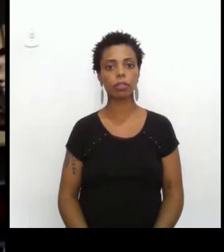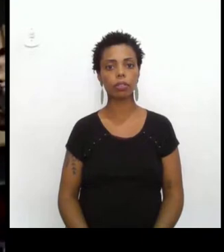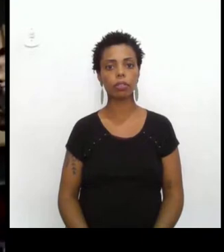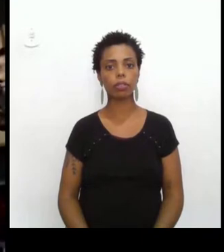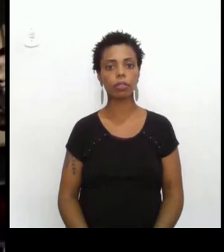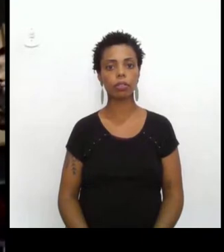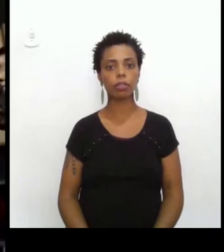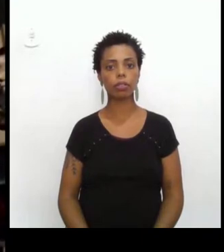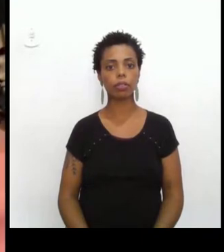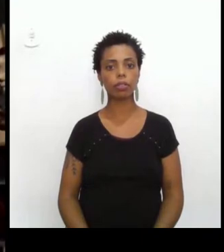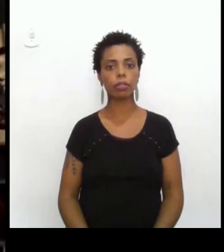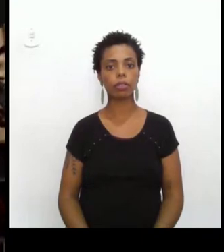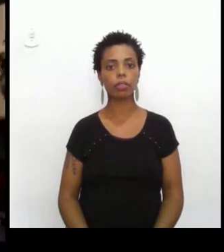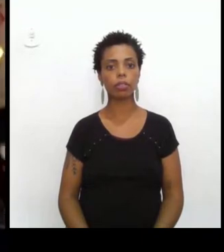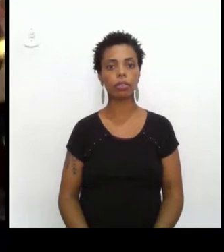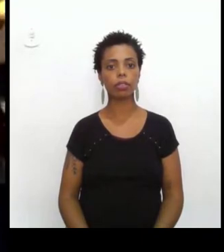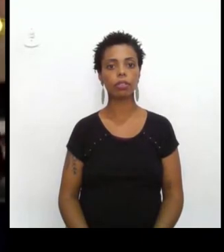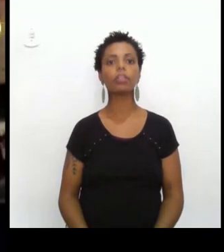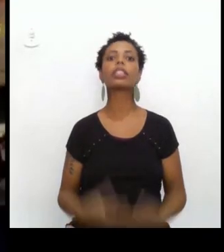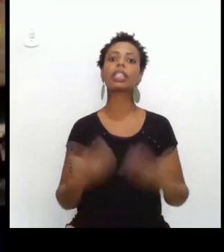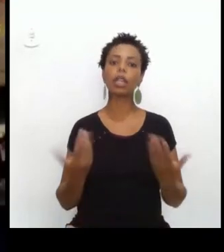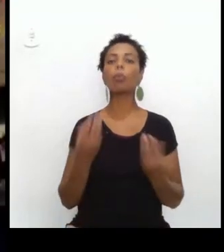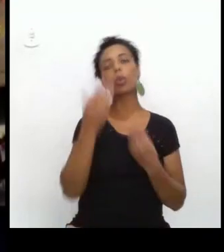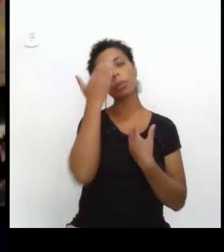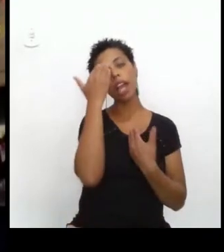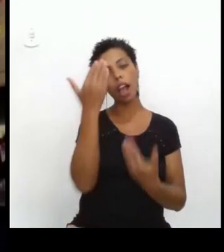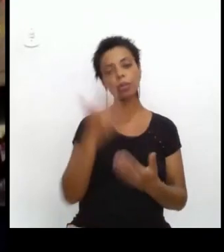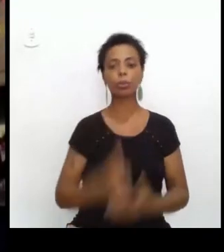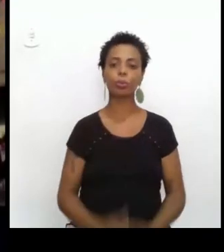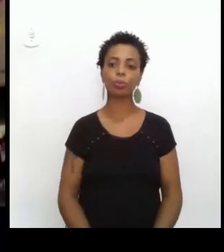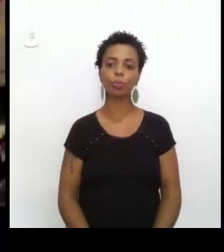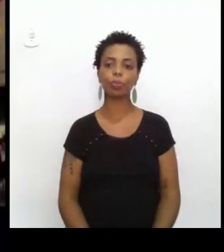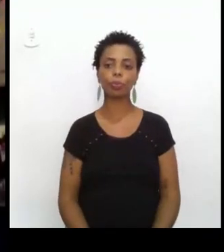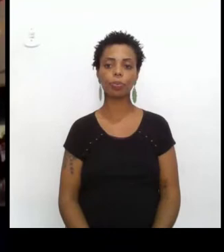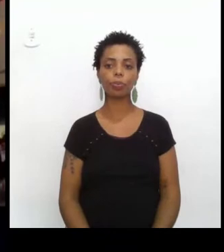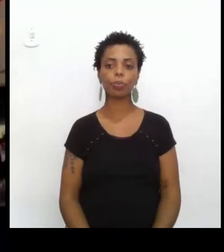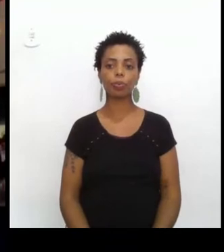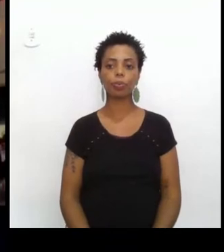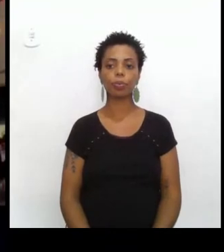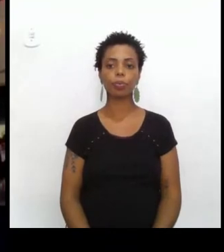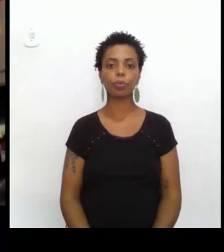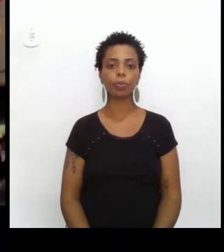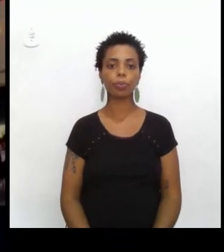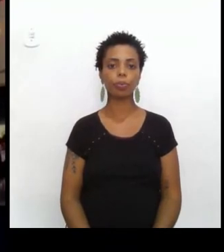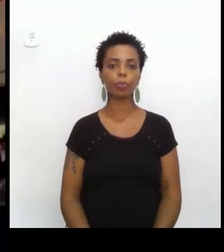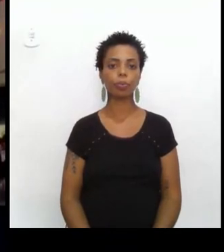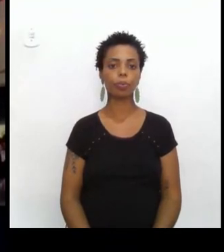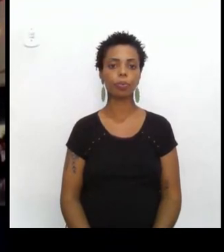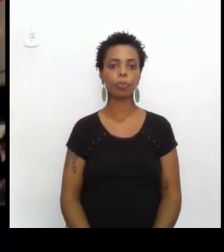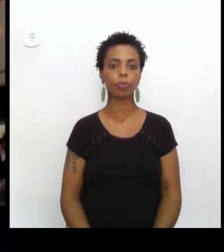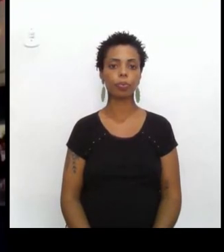e aqui ó E aí